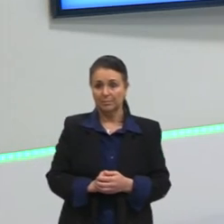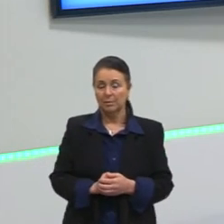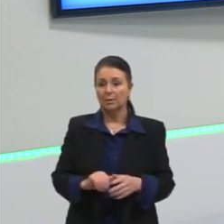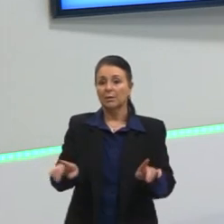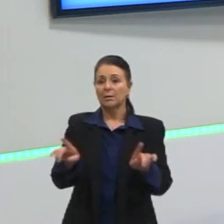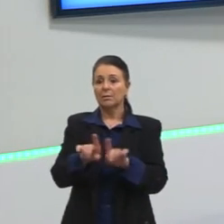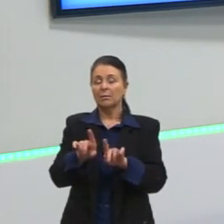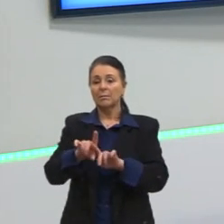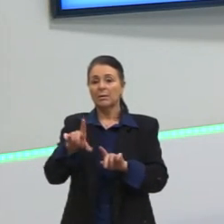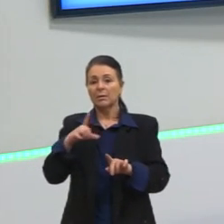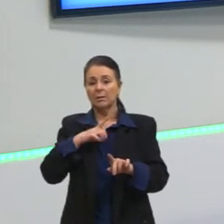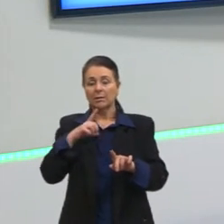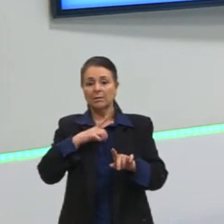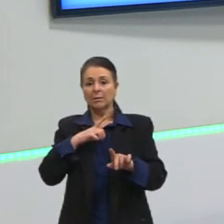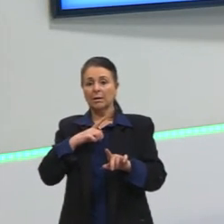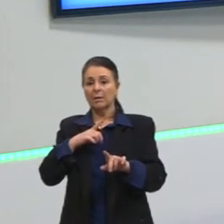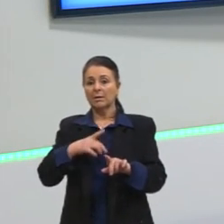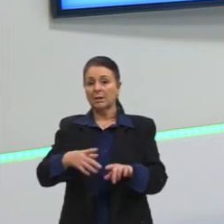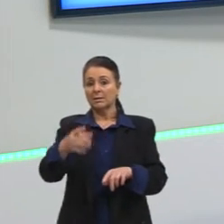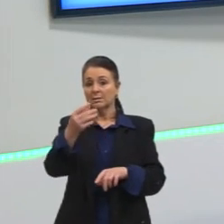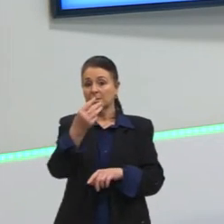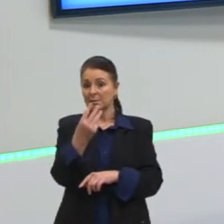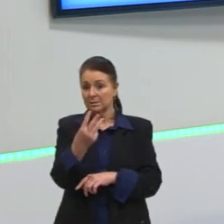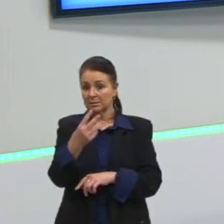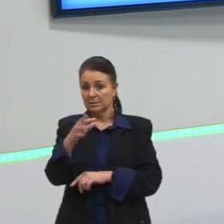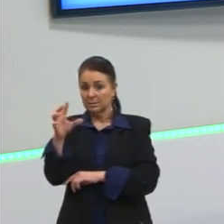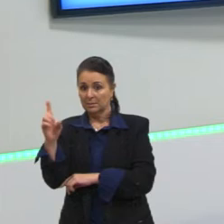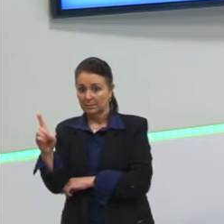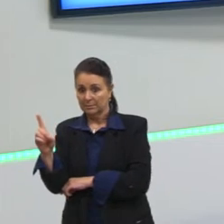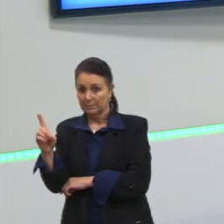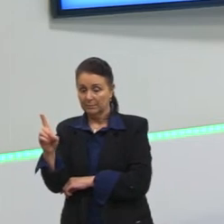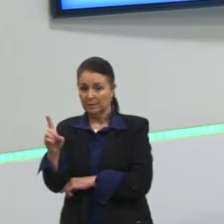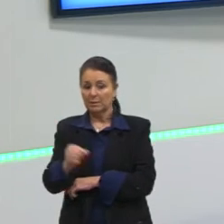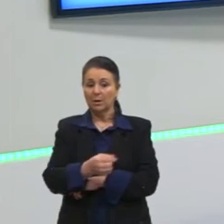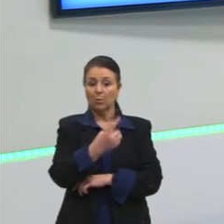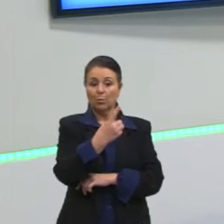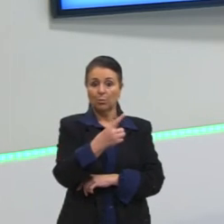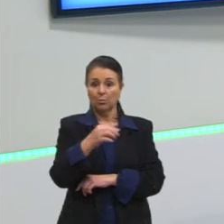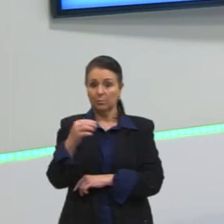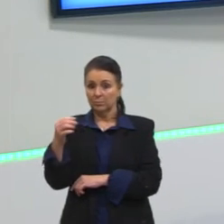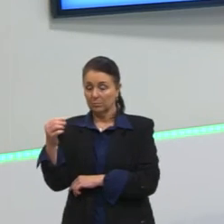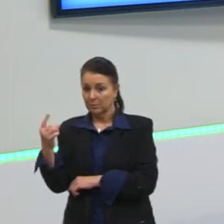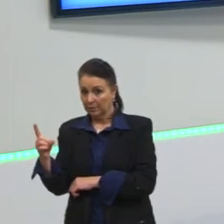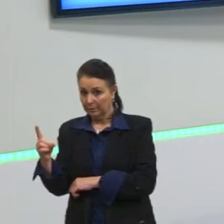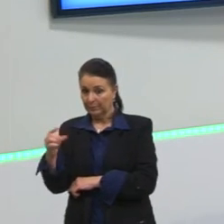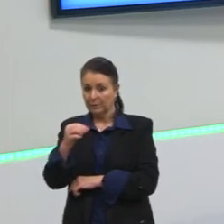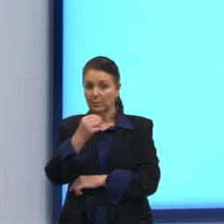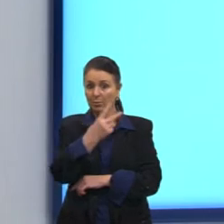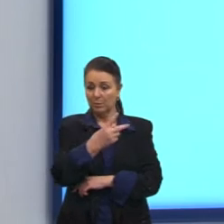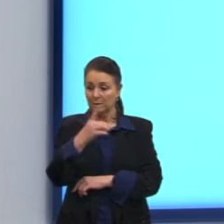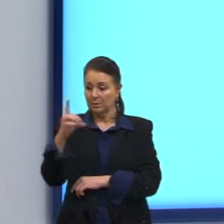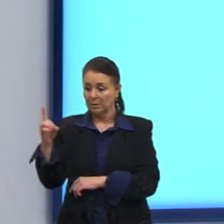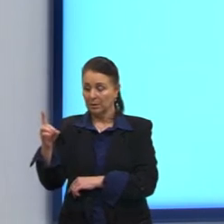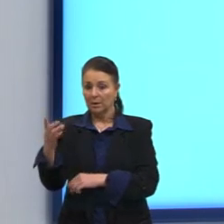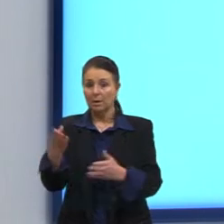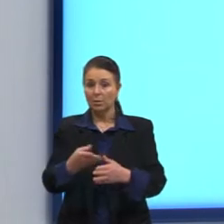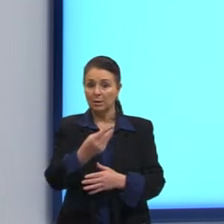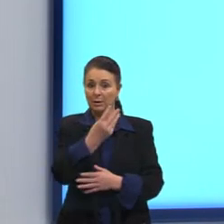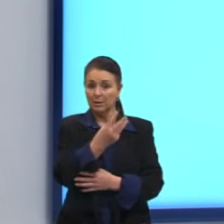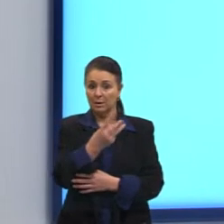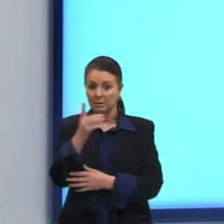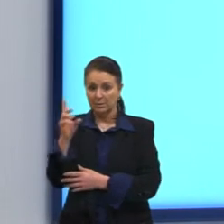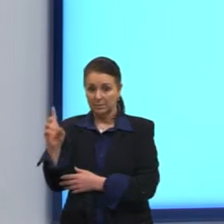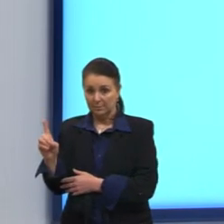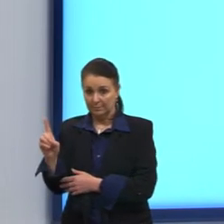Além disso, a gente tem as ondas tridimensionais. A gente falou da unidimensional, da bidimensional e agora tridimensional,